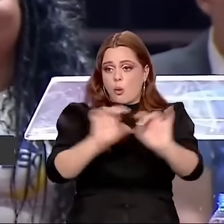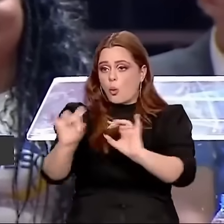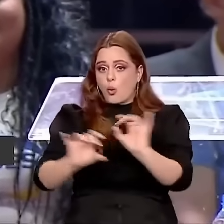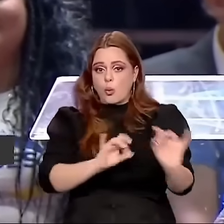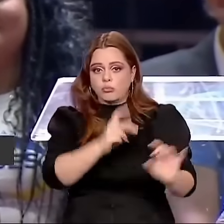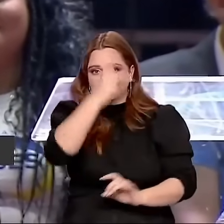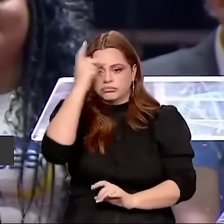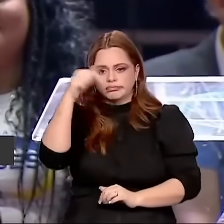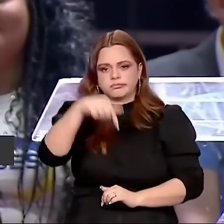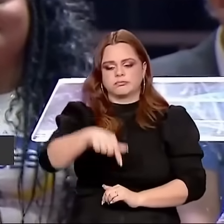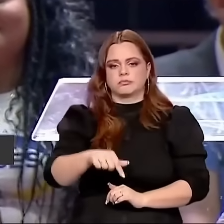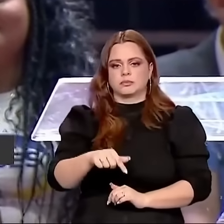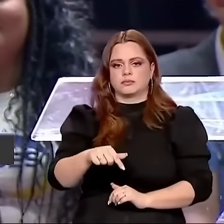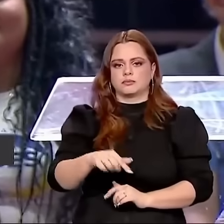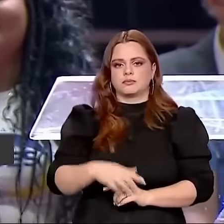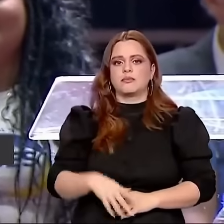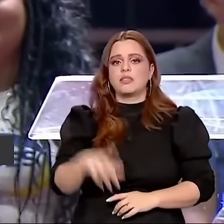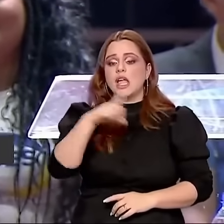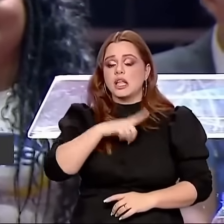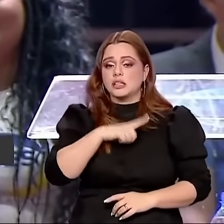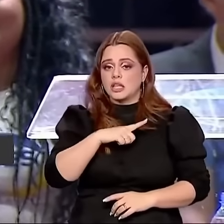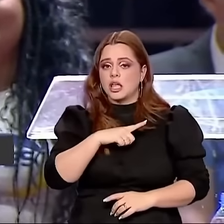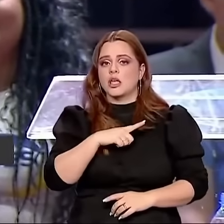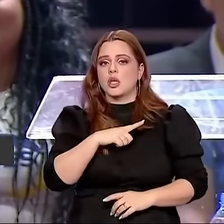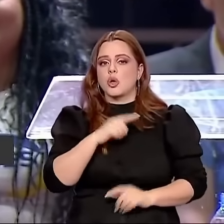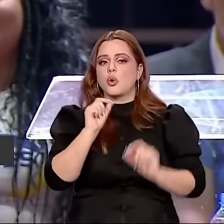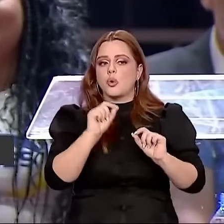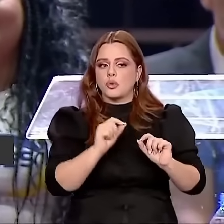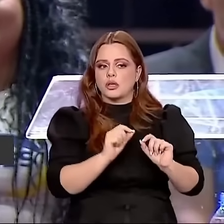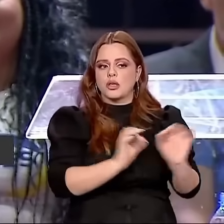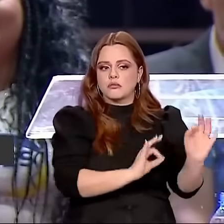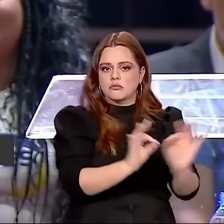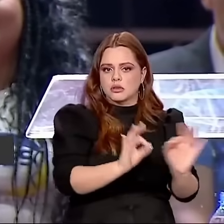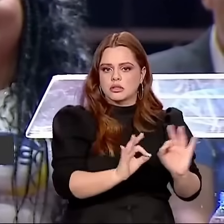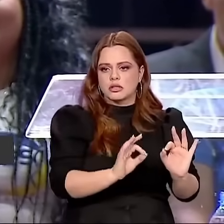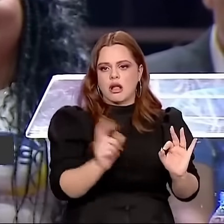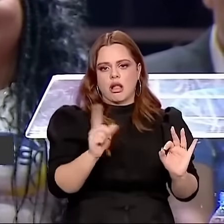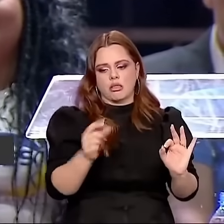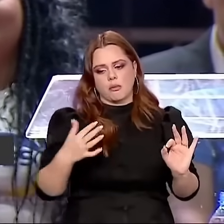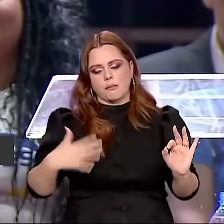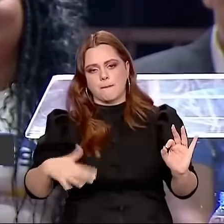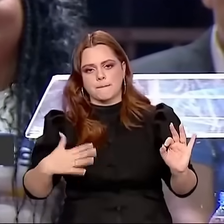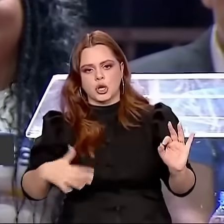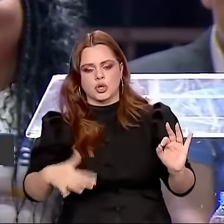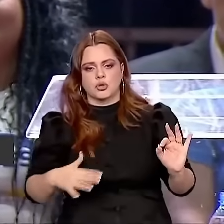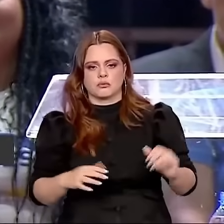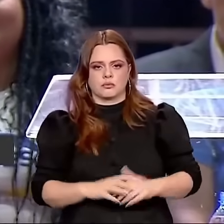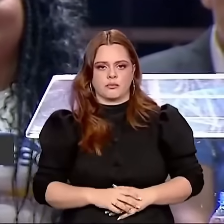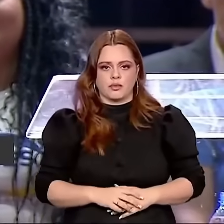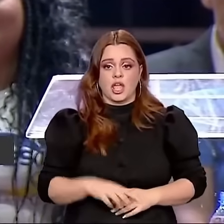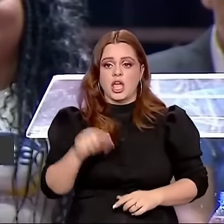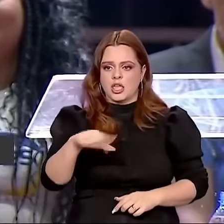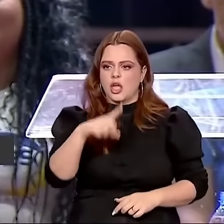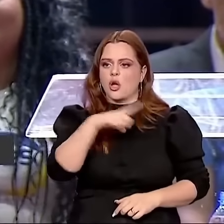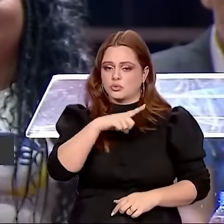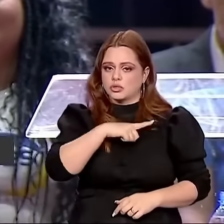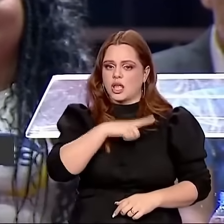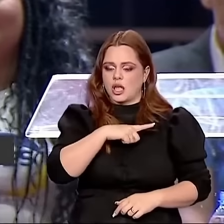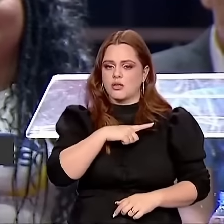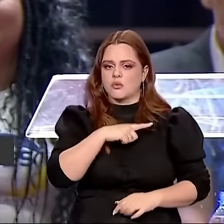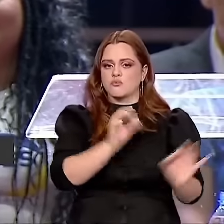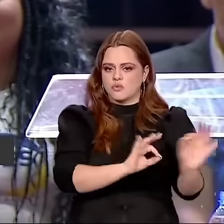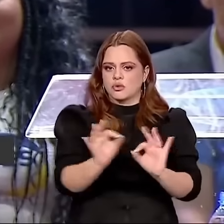vocês. Quem tem uma causa não fraqueja. E eu tenho uma causa. Essa causa